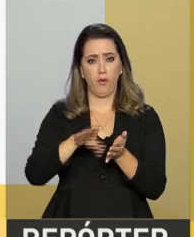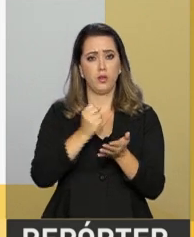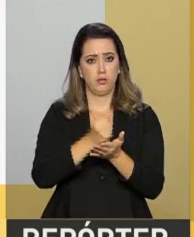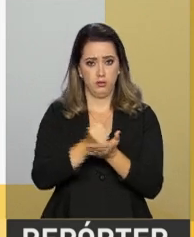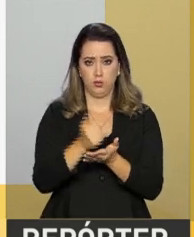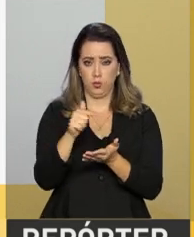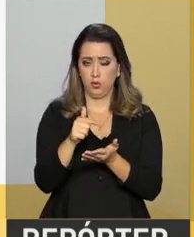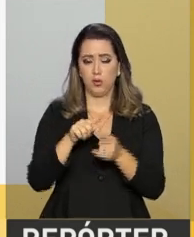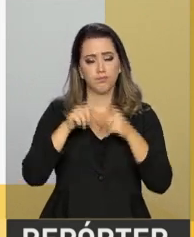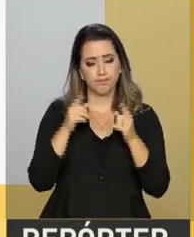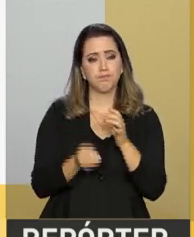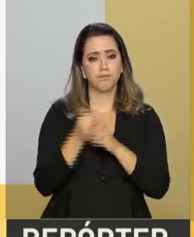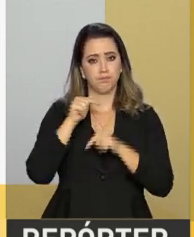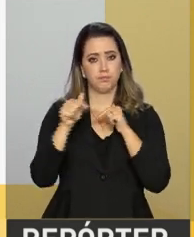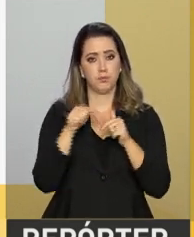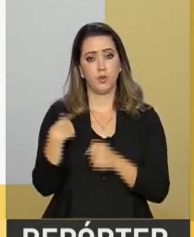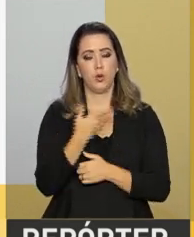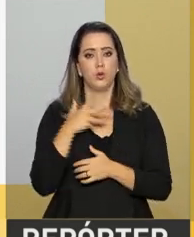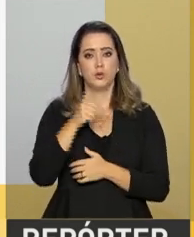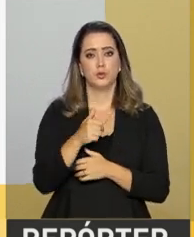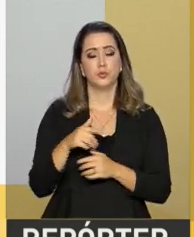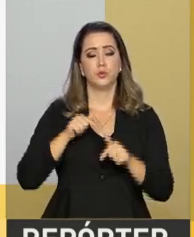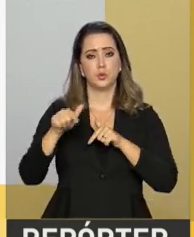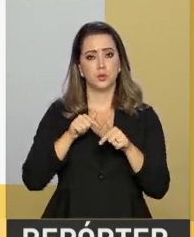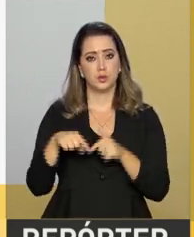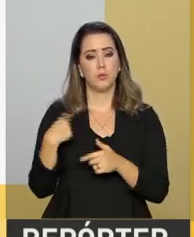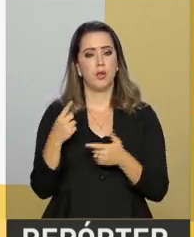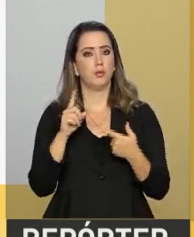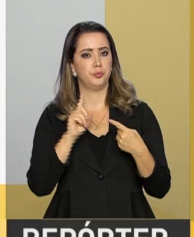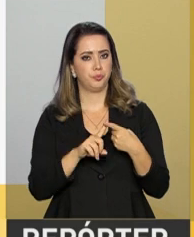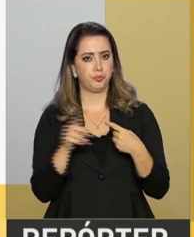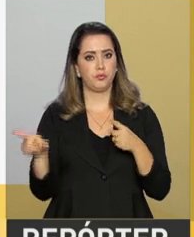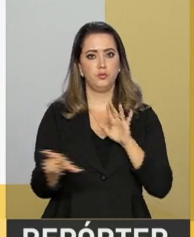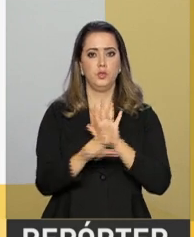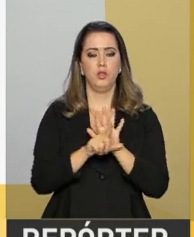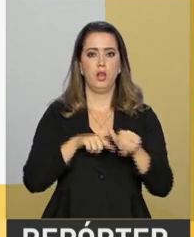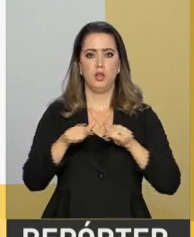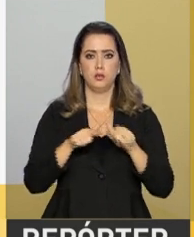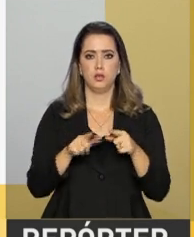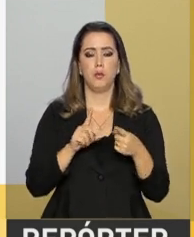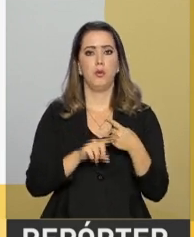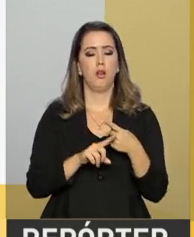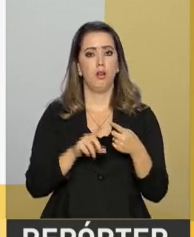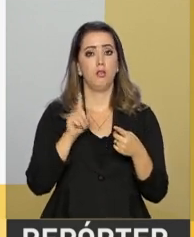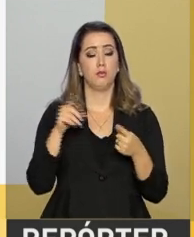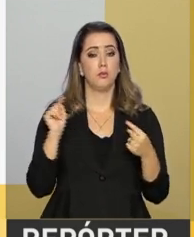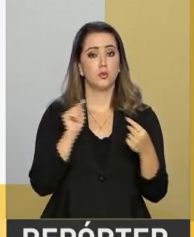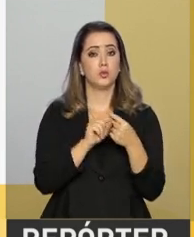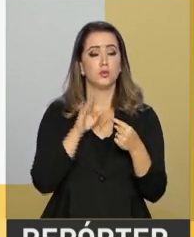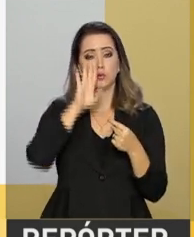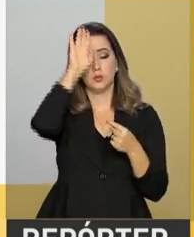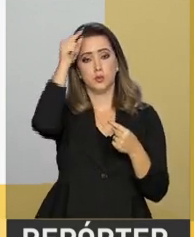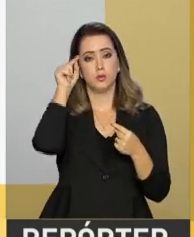eu digo muito isso e todas as medidas que tomamos como por exemplo a modernização das leis trabalhistas tinham esse objetivo que é